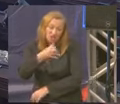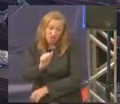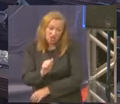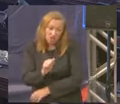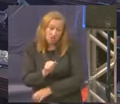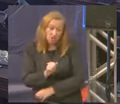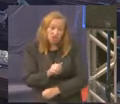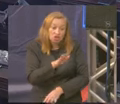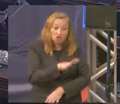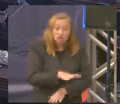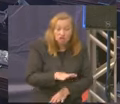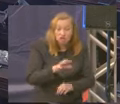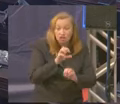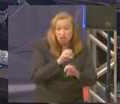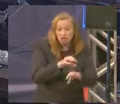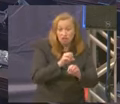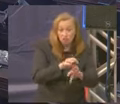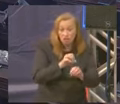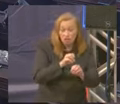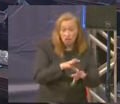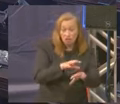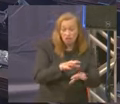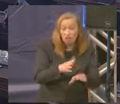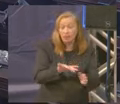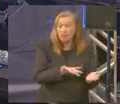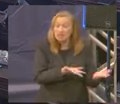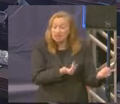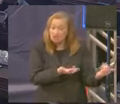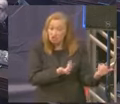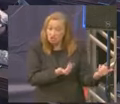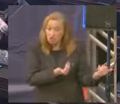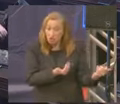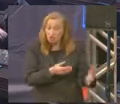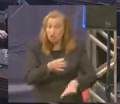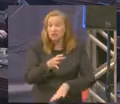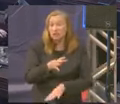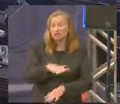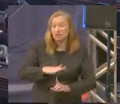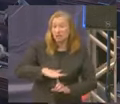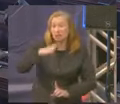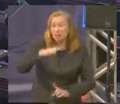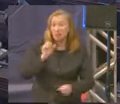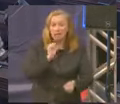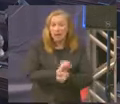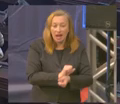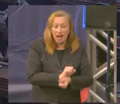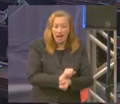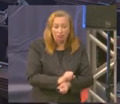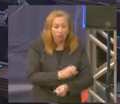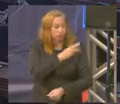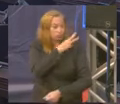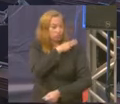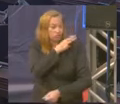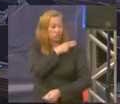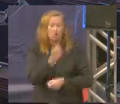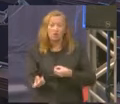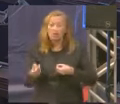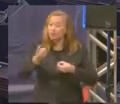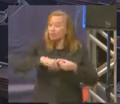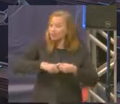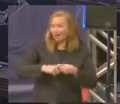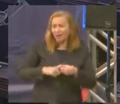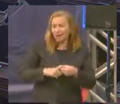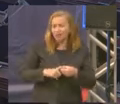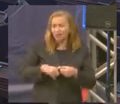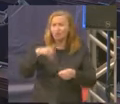que estão exatamente nesse quadro que você citou, pararam o ensino médio e voltaram. E voltam com muitas,